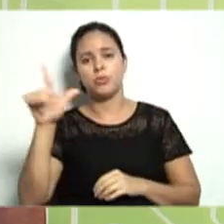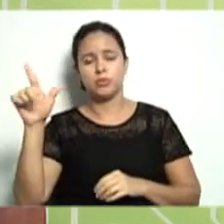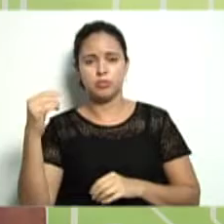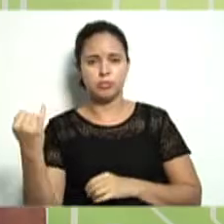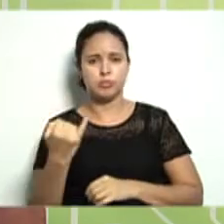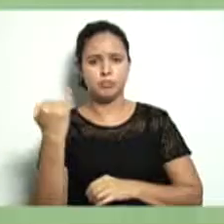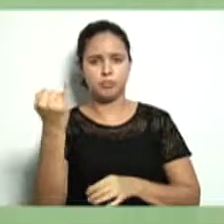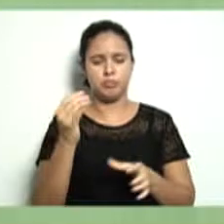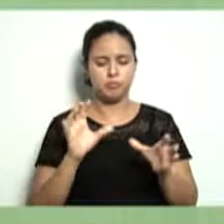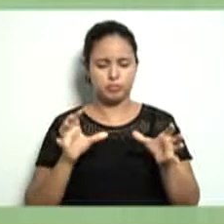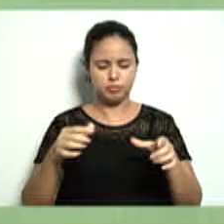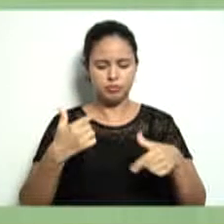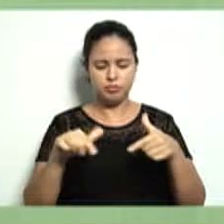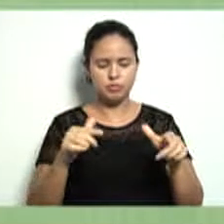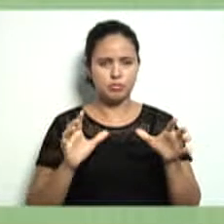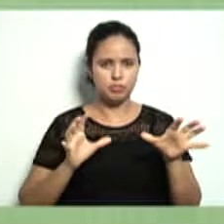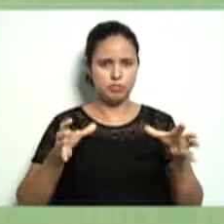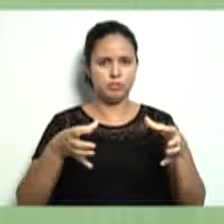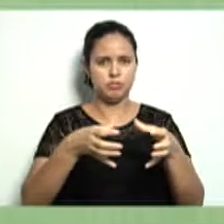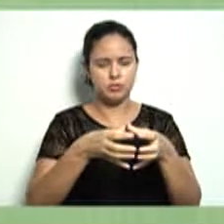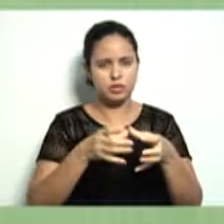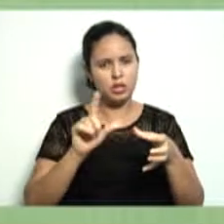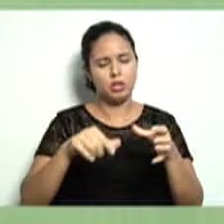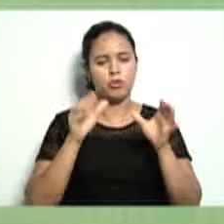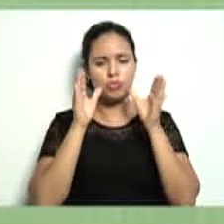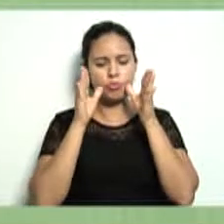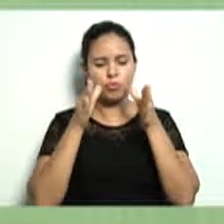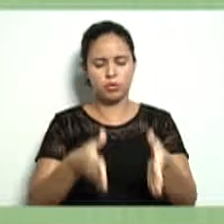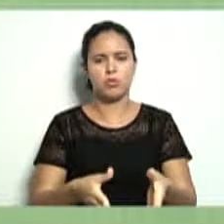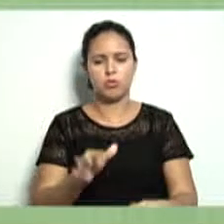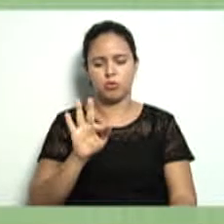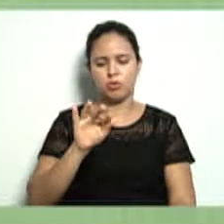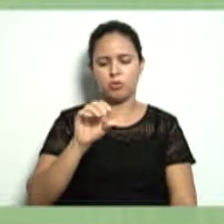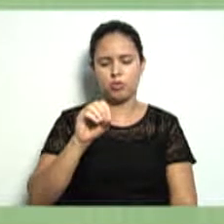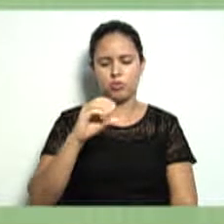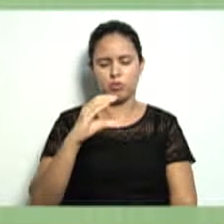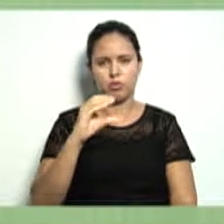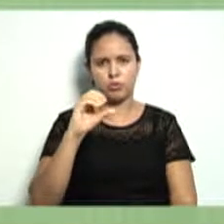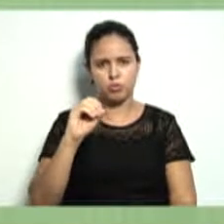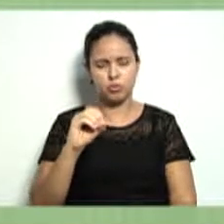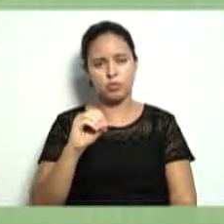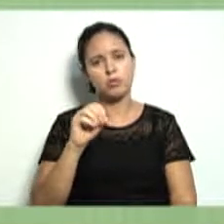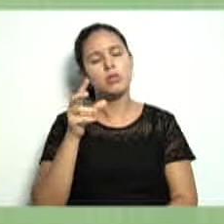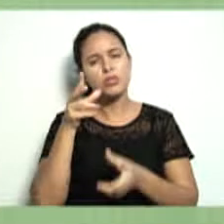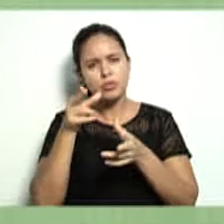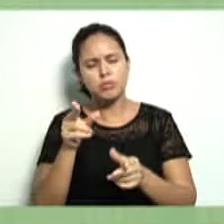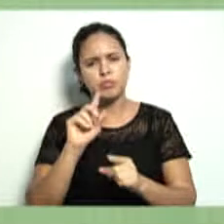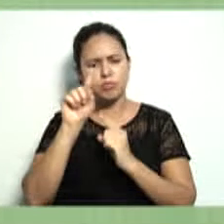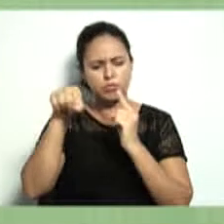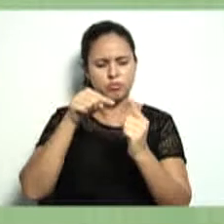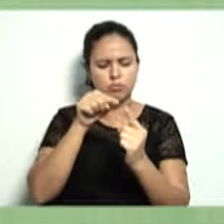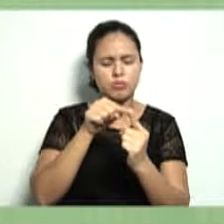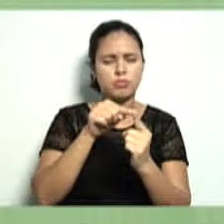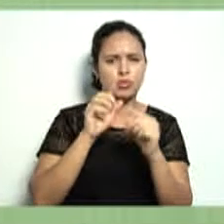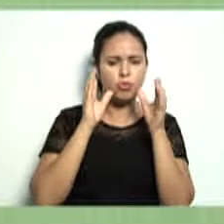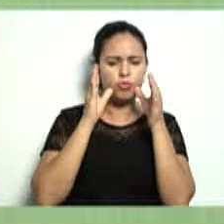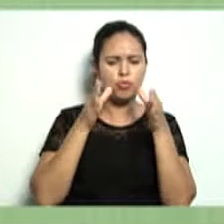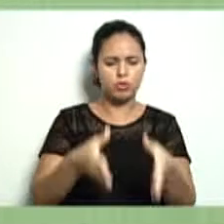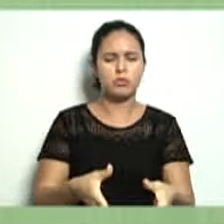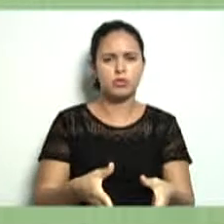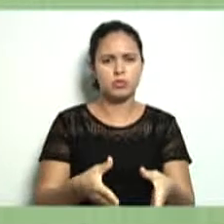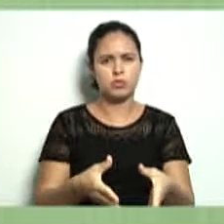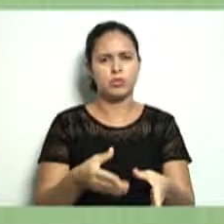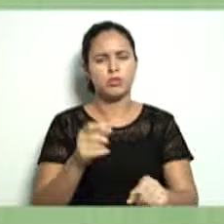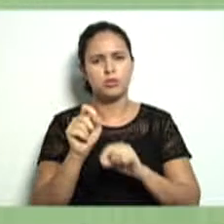no trabalho em equipe é o foco. O foco ele garante a obtenção de excelentes resultados com